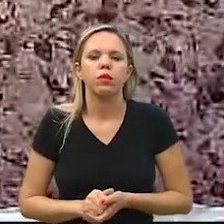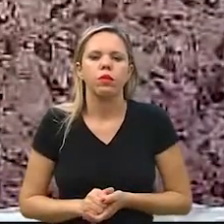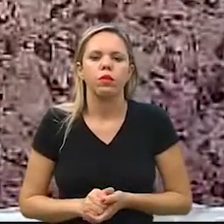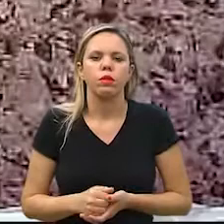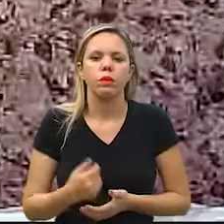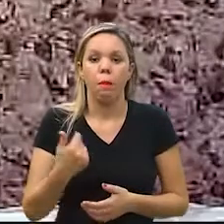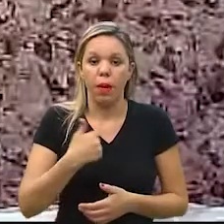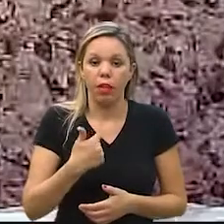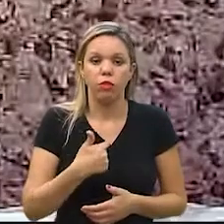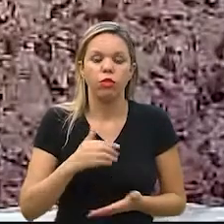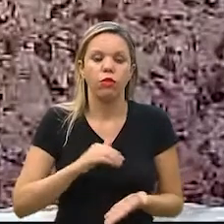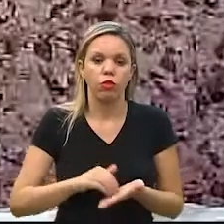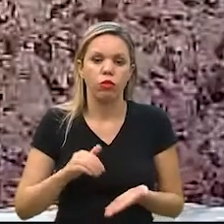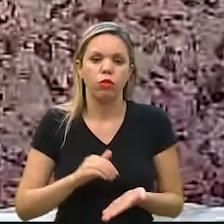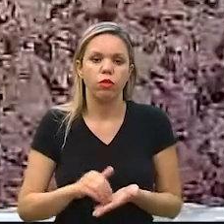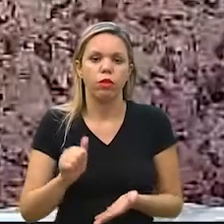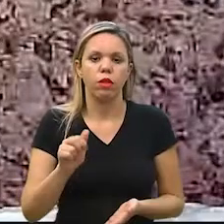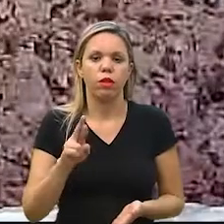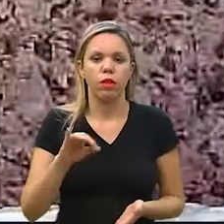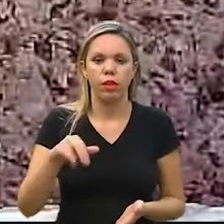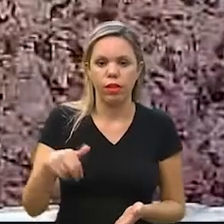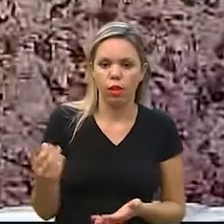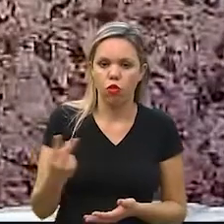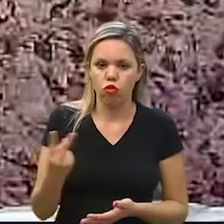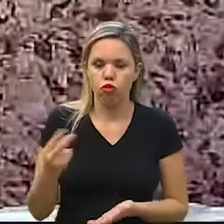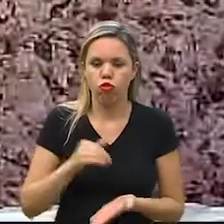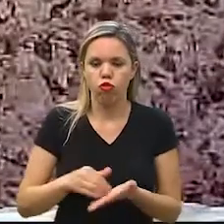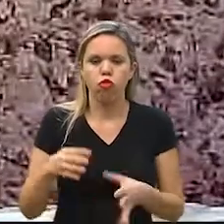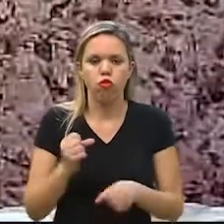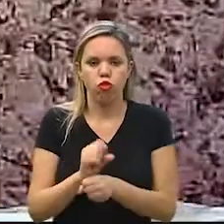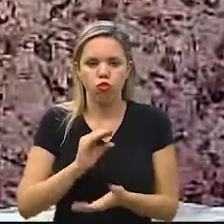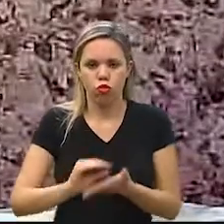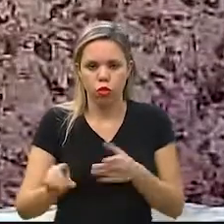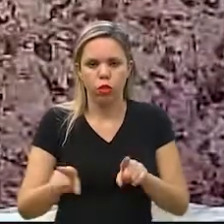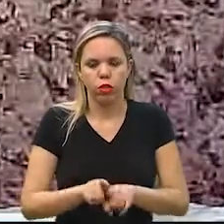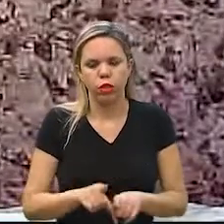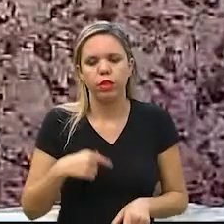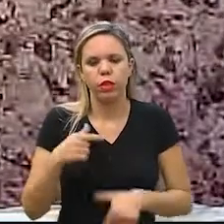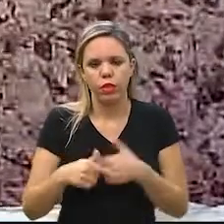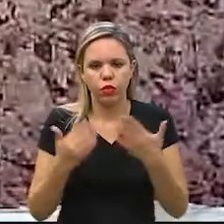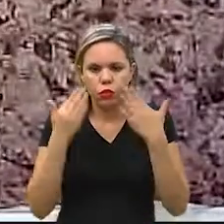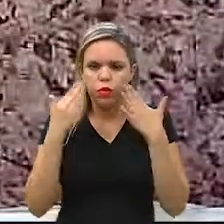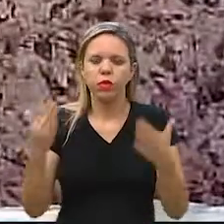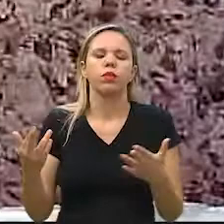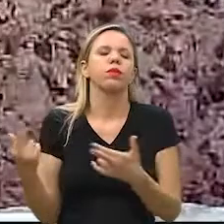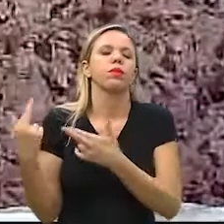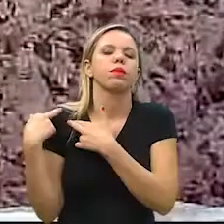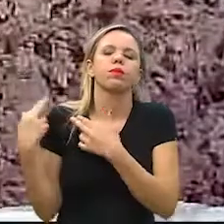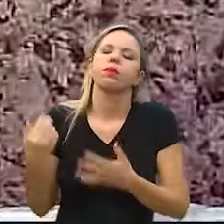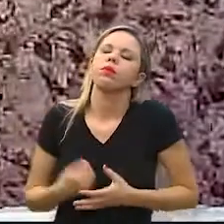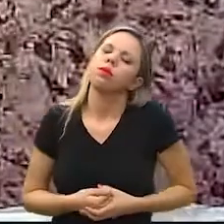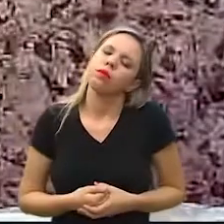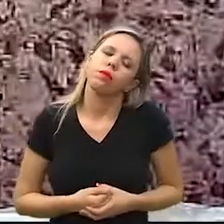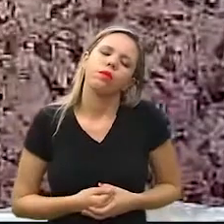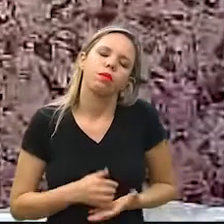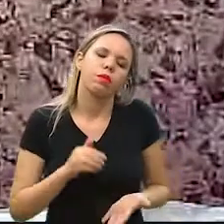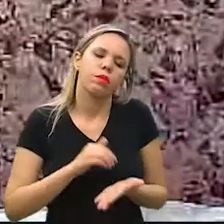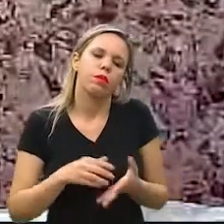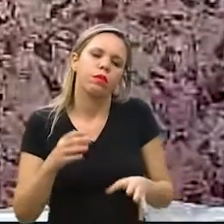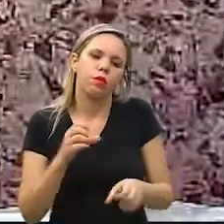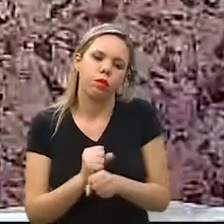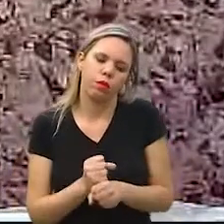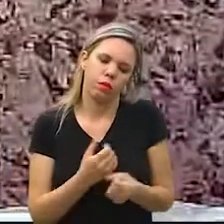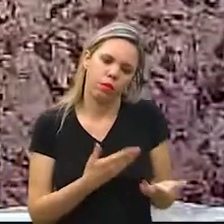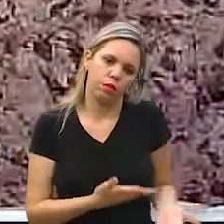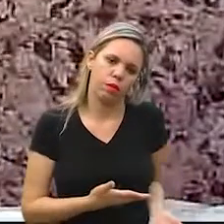Mais de mim e da secretária Adriana, que são os dois secretários que temos que estar à frente dessa questão, né? O secretário de